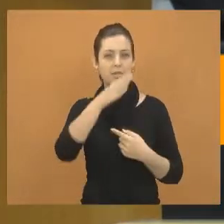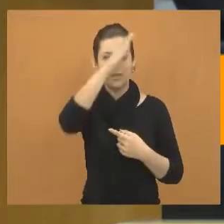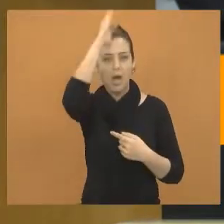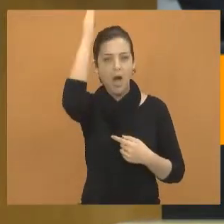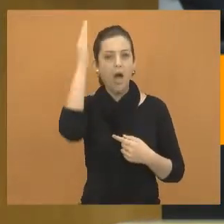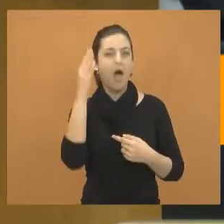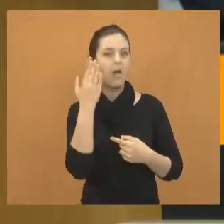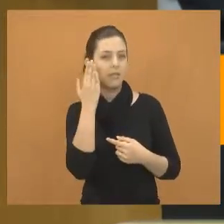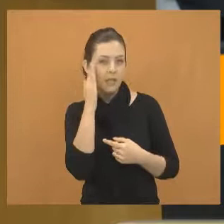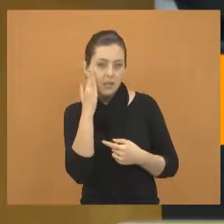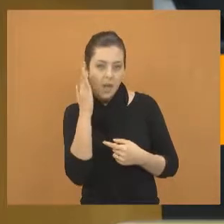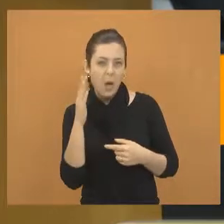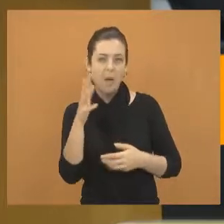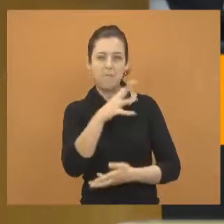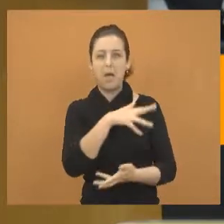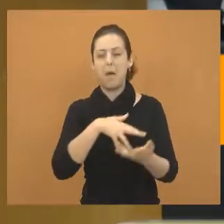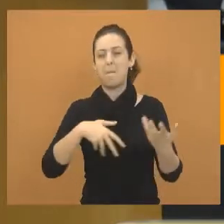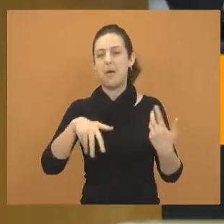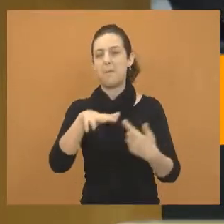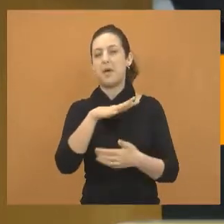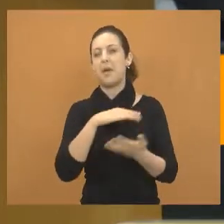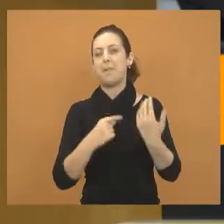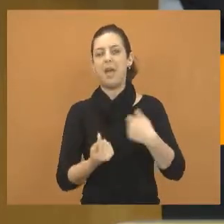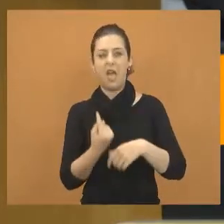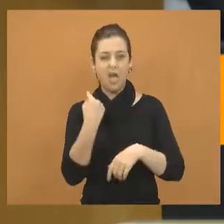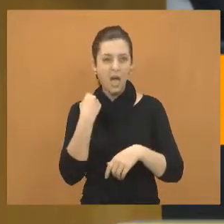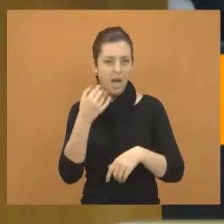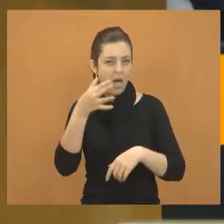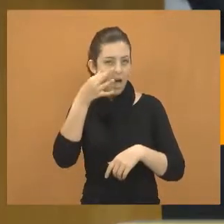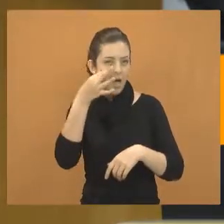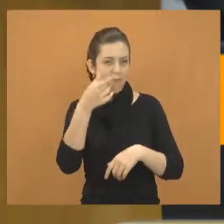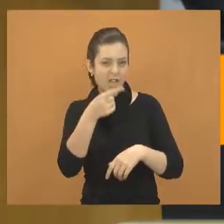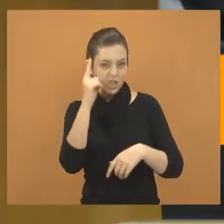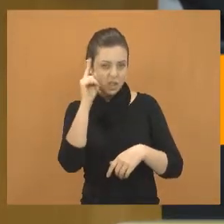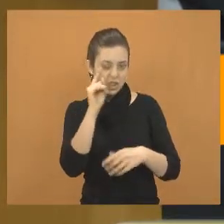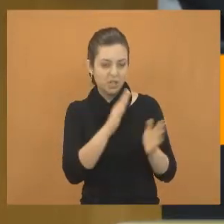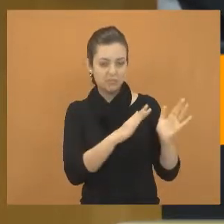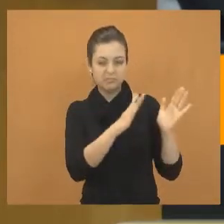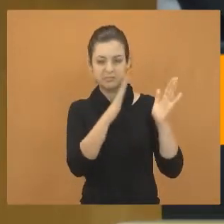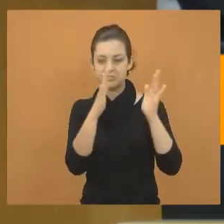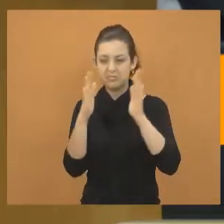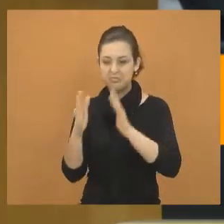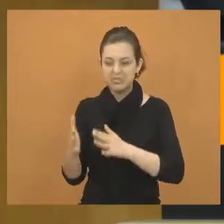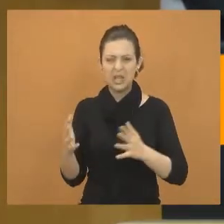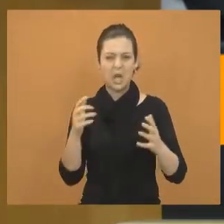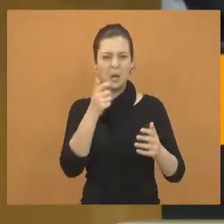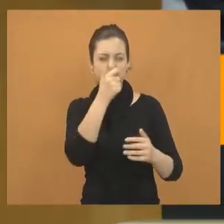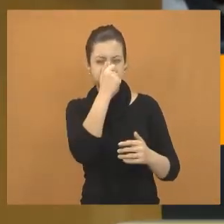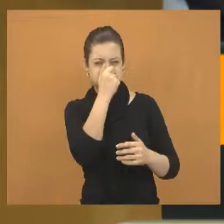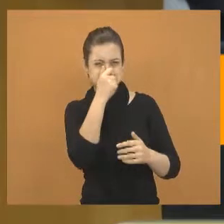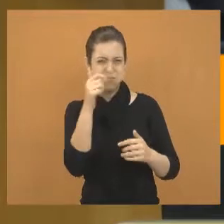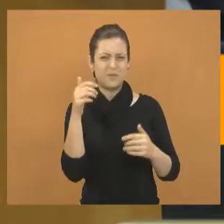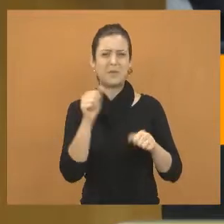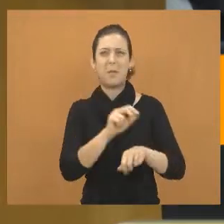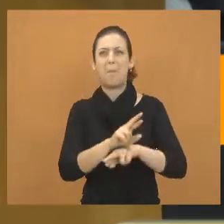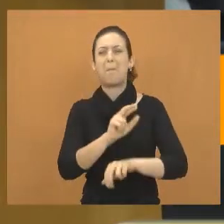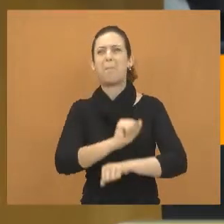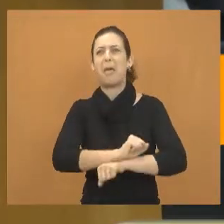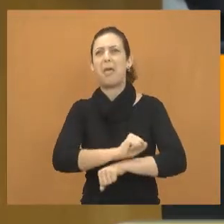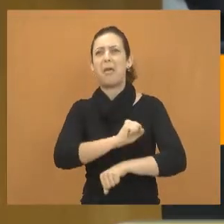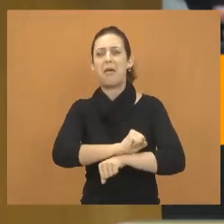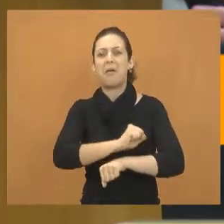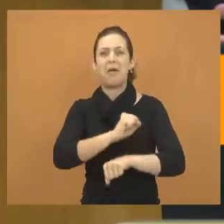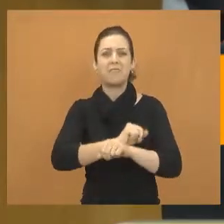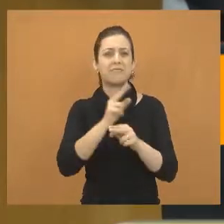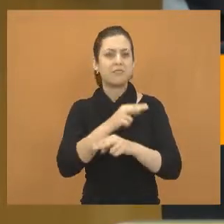fechada. Então, aquele caos que a gente vê no dia a dia, com a superlotação, população esperando no